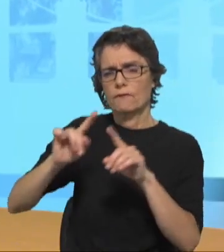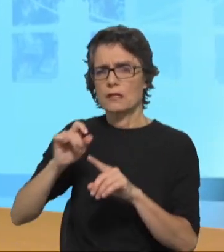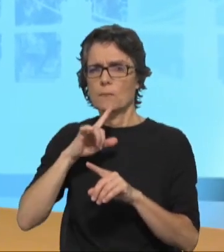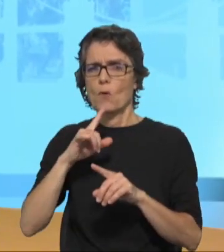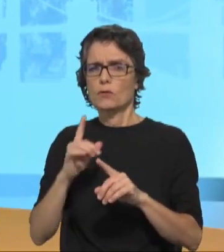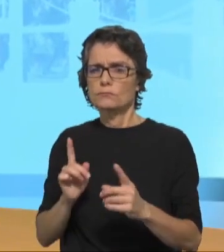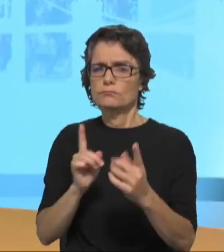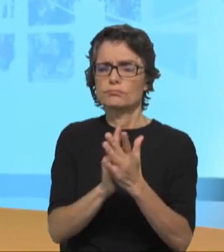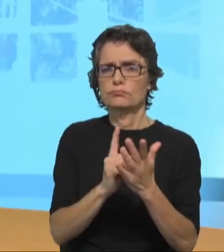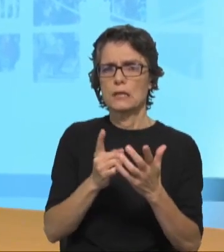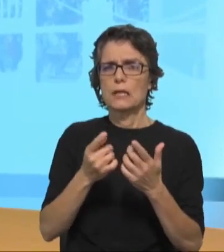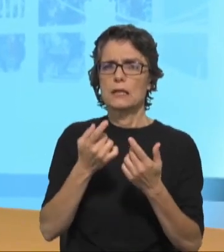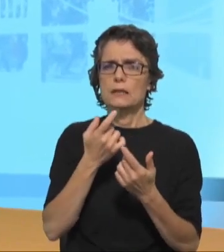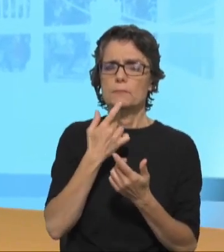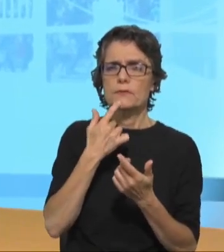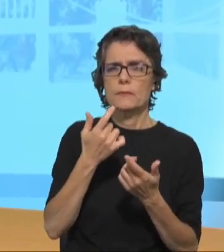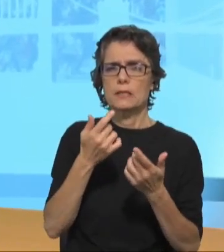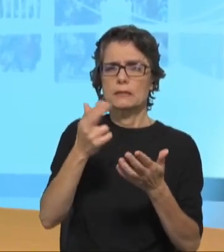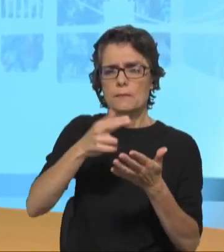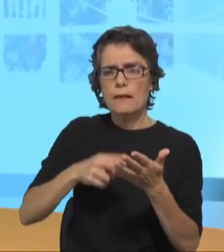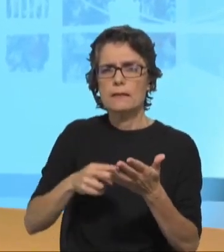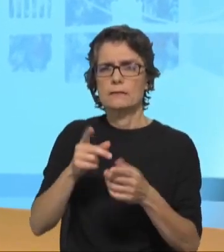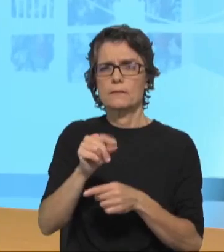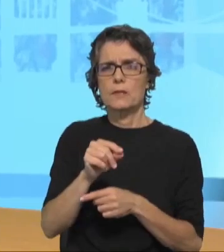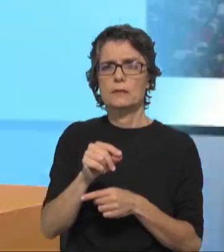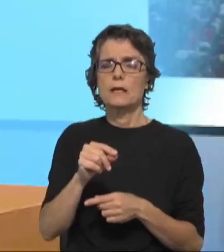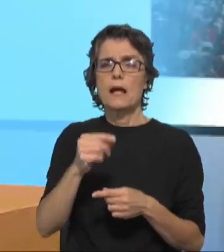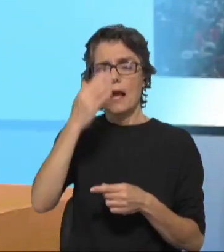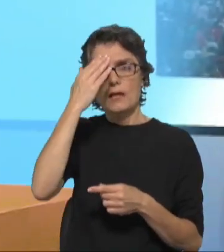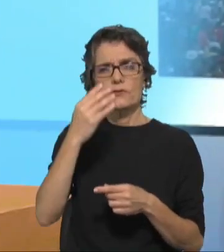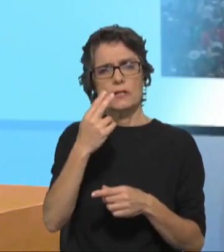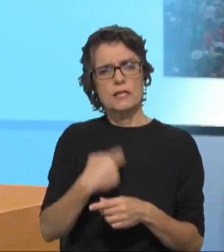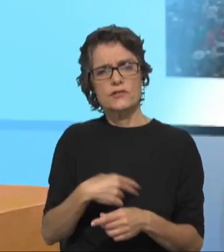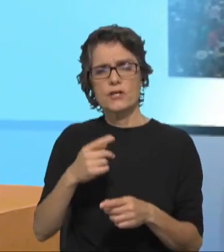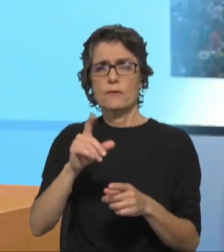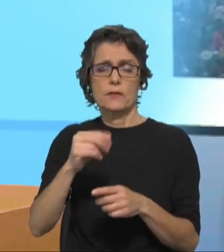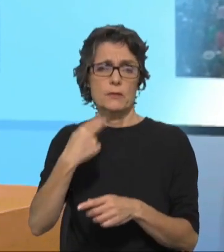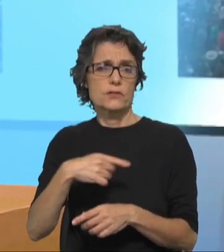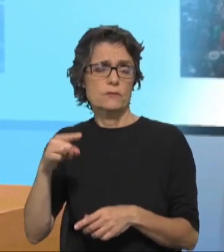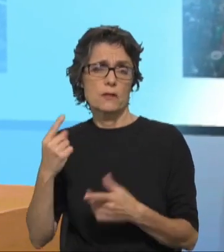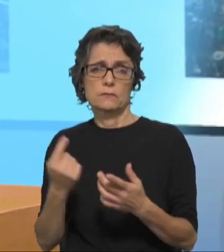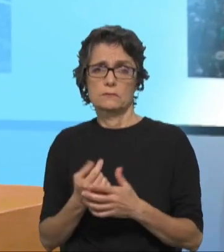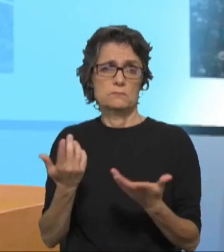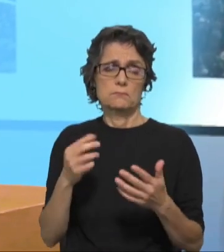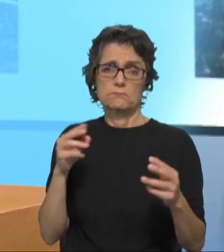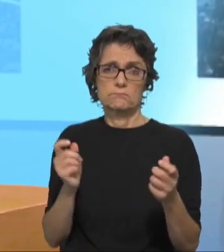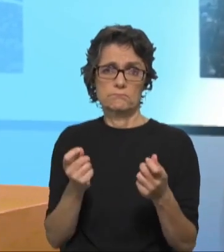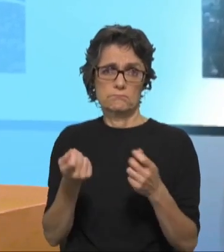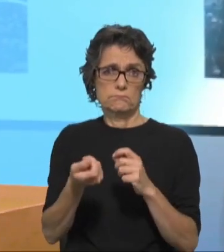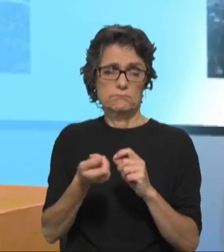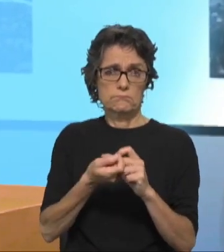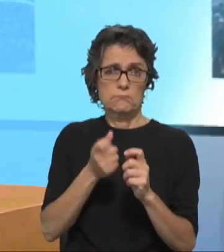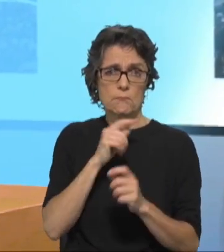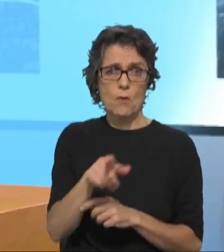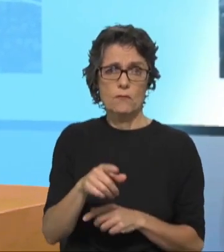congregam e reúnem os cristãos e aqueles que de alguma forma também se aproximam da prática religiosa? Correto. Nós, se olharmos